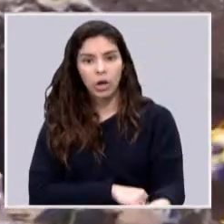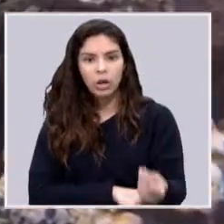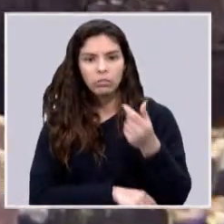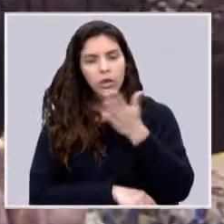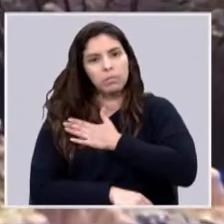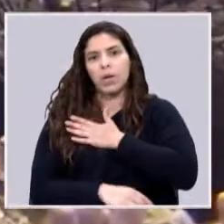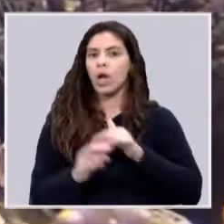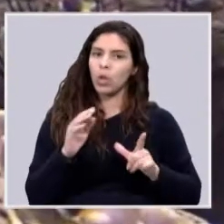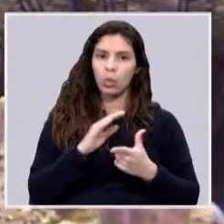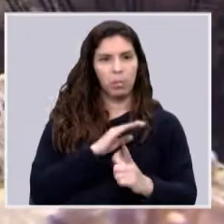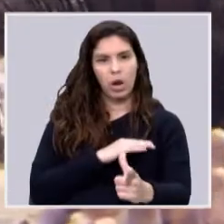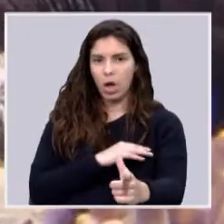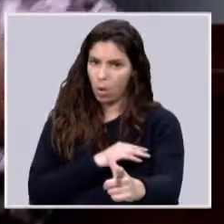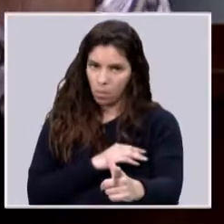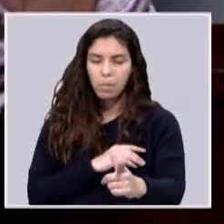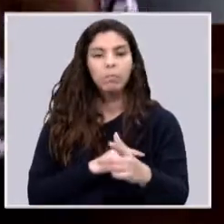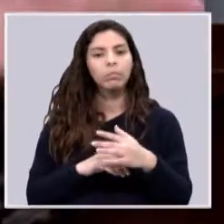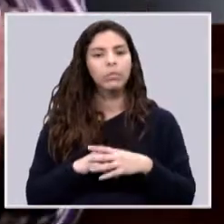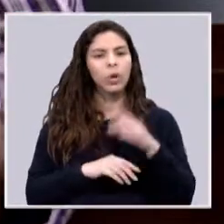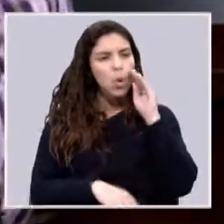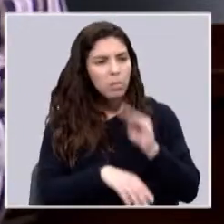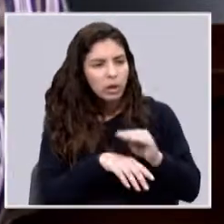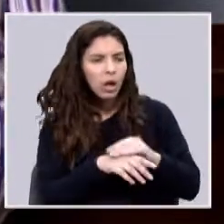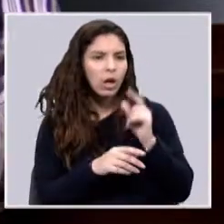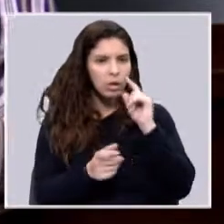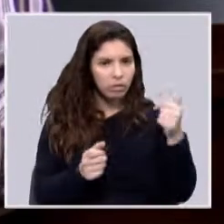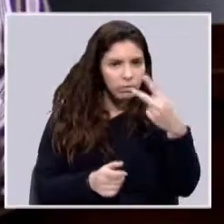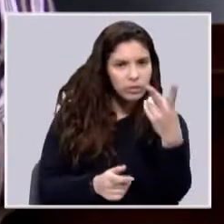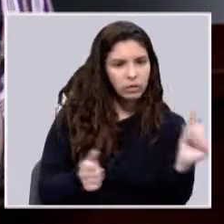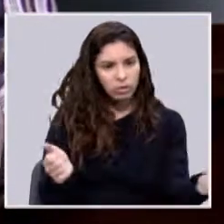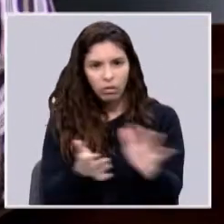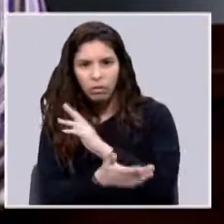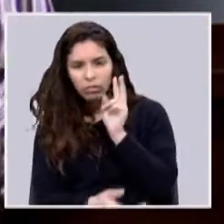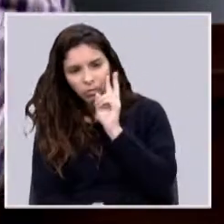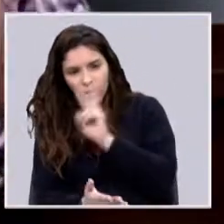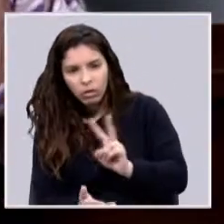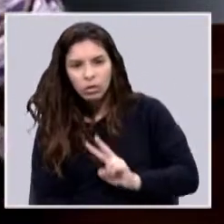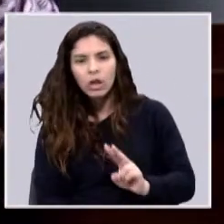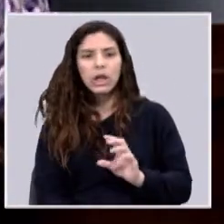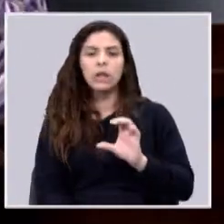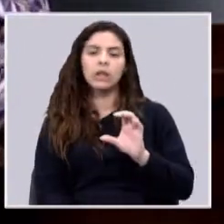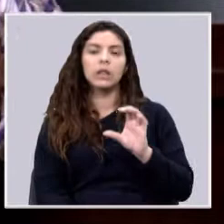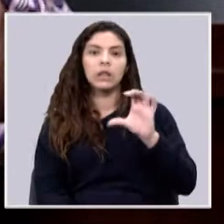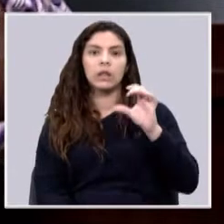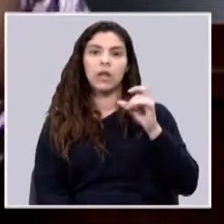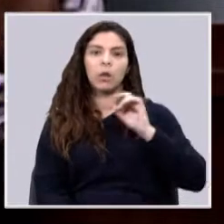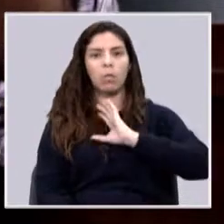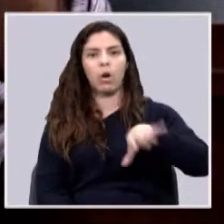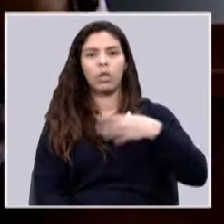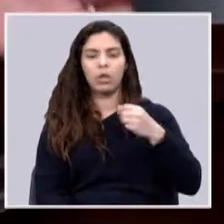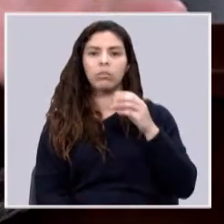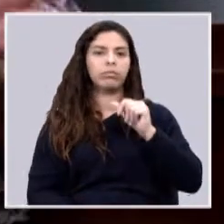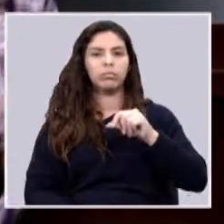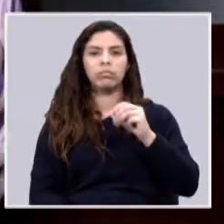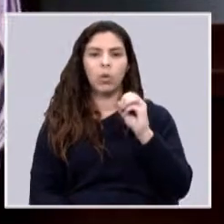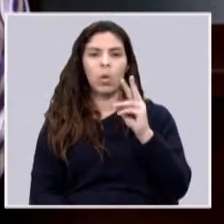vem a paixão pelos tubarões, documentários na televisão, livros, uma ida ao SeaWorld nos Estados Unidos,